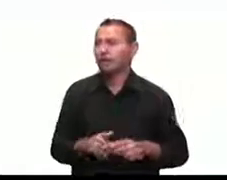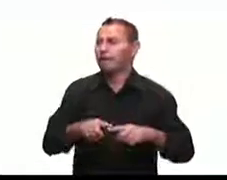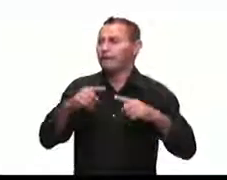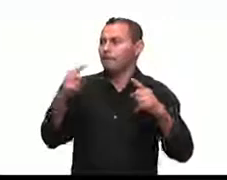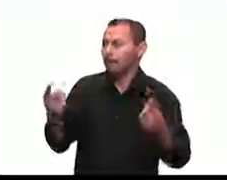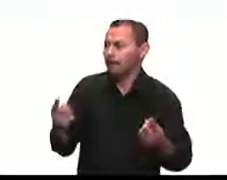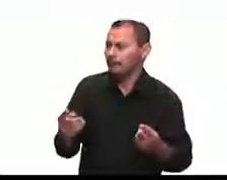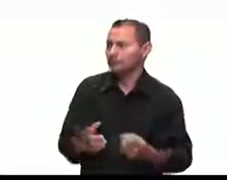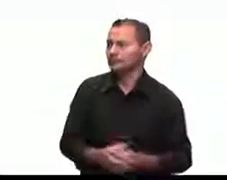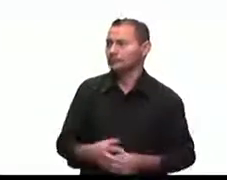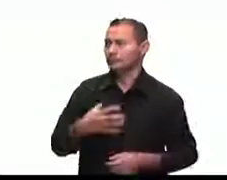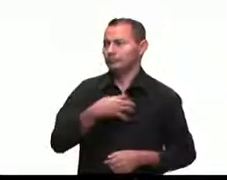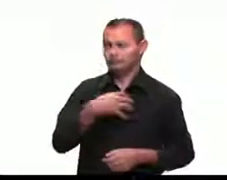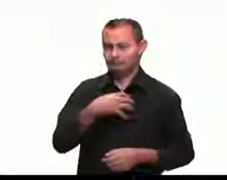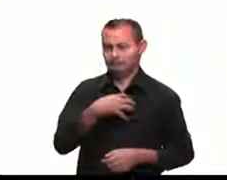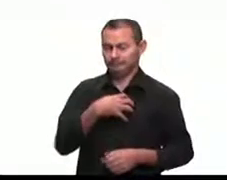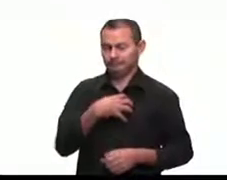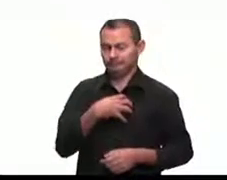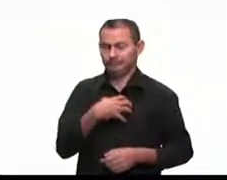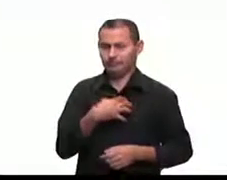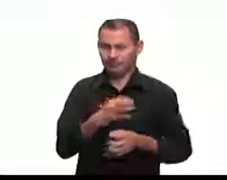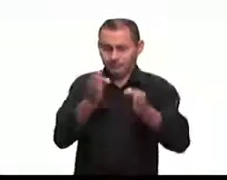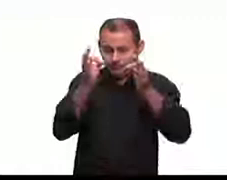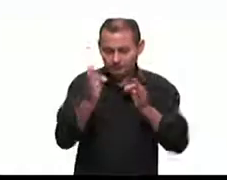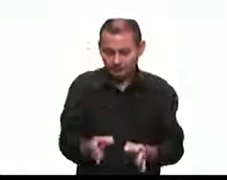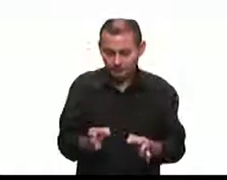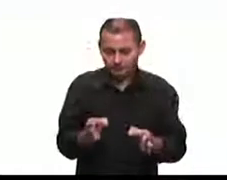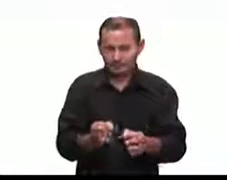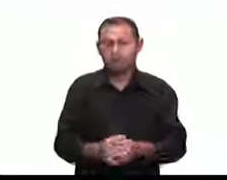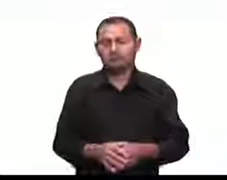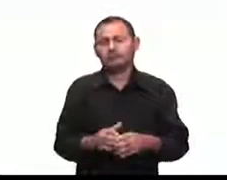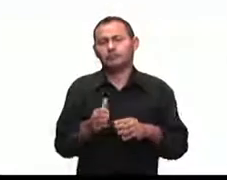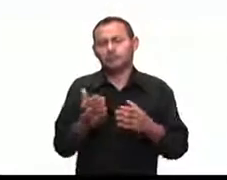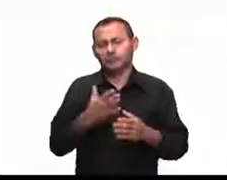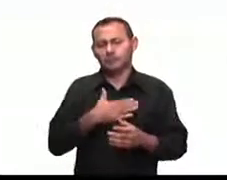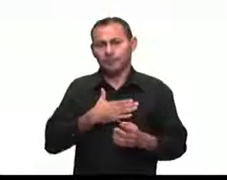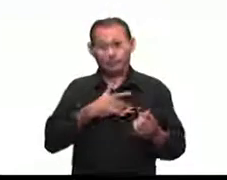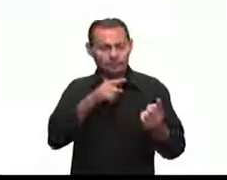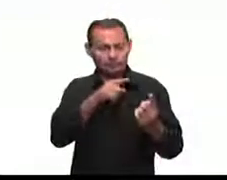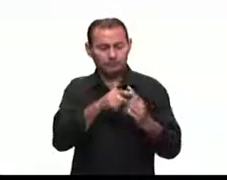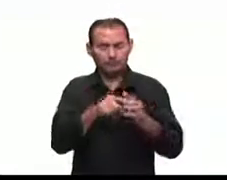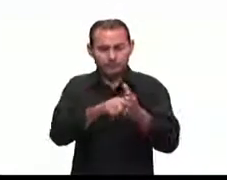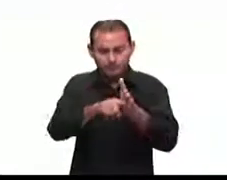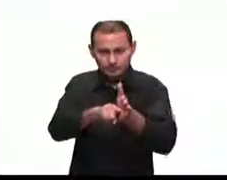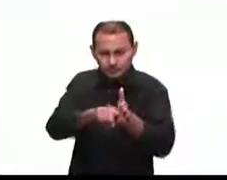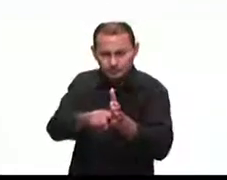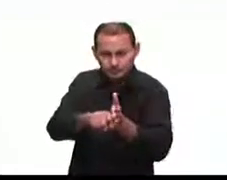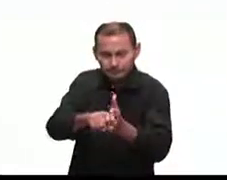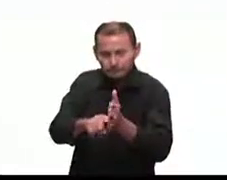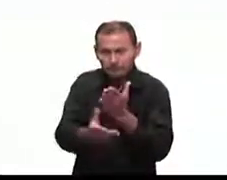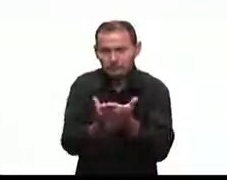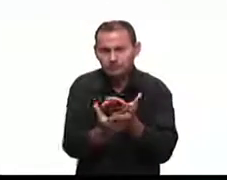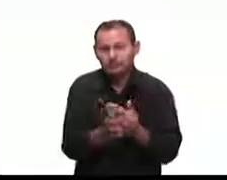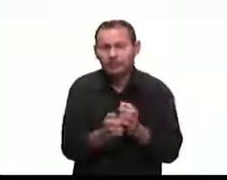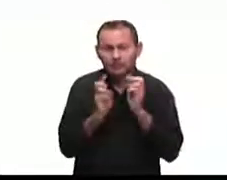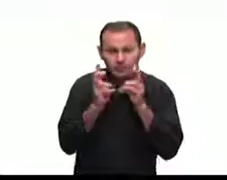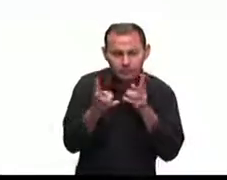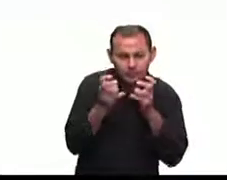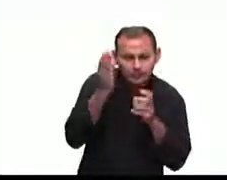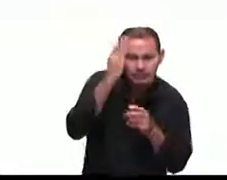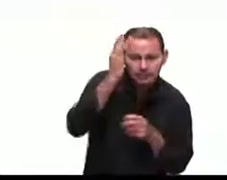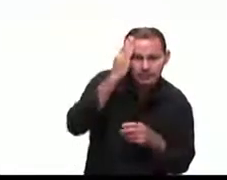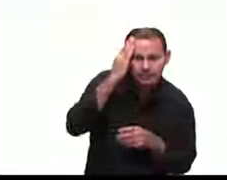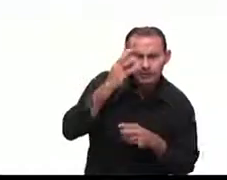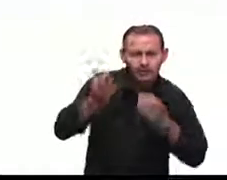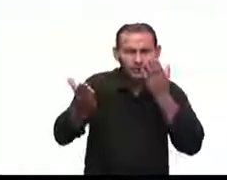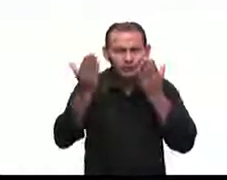porém, na forma de afirmativa. Então, meu objetivo de pesquisa, identificar